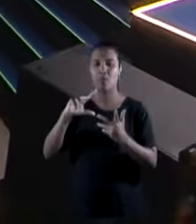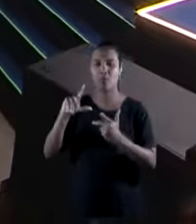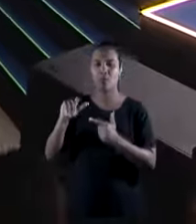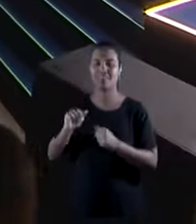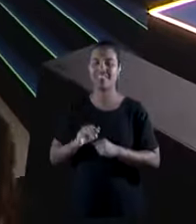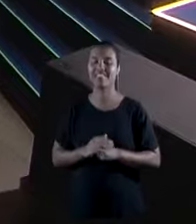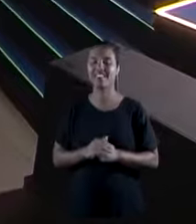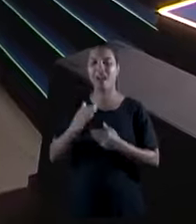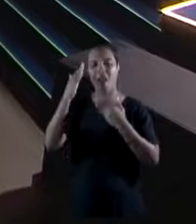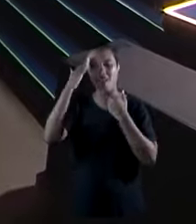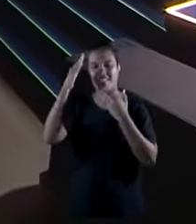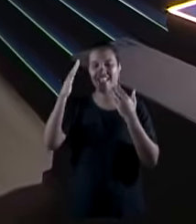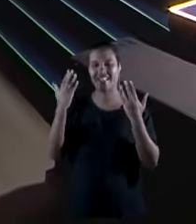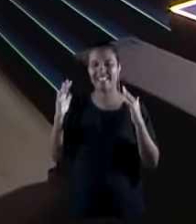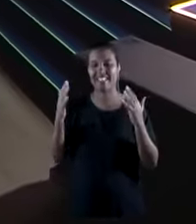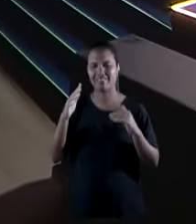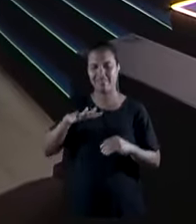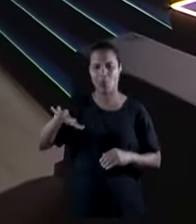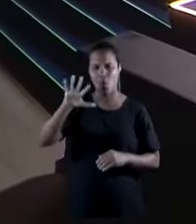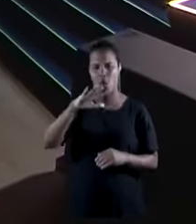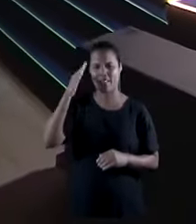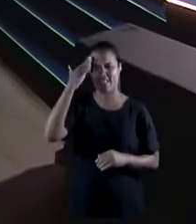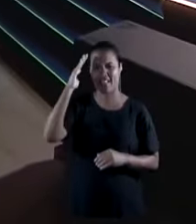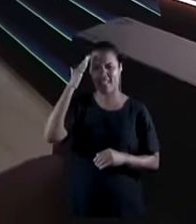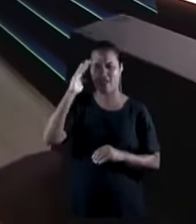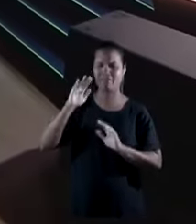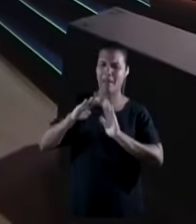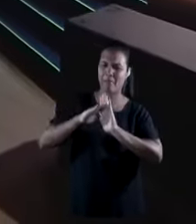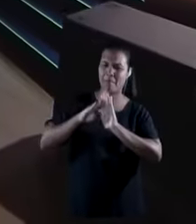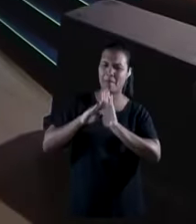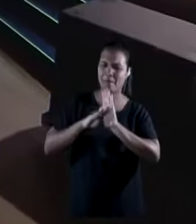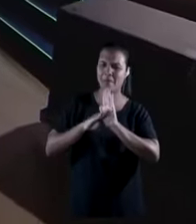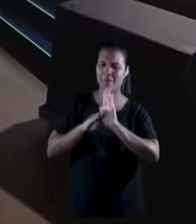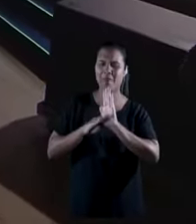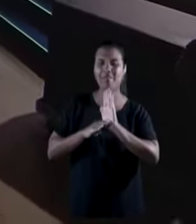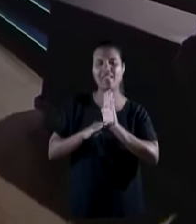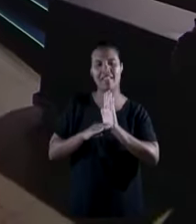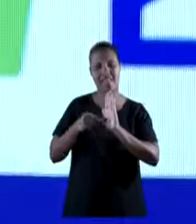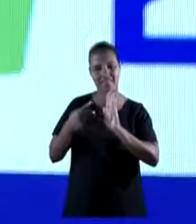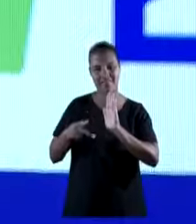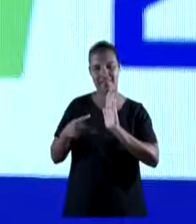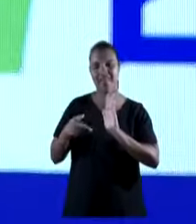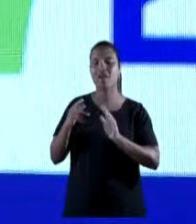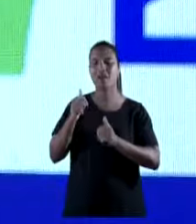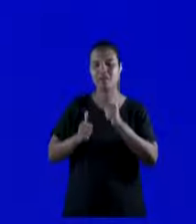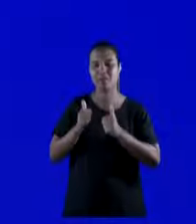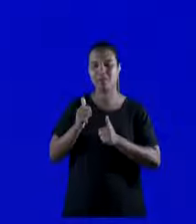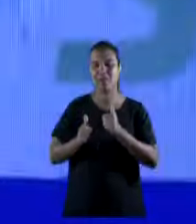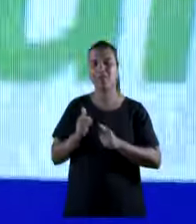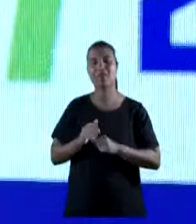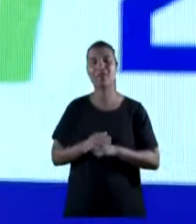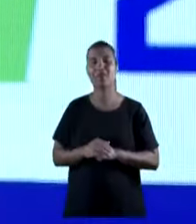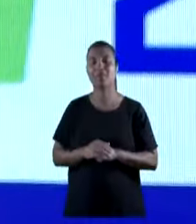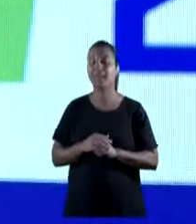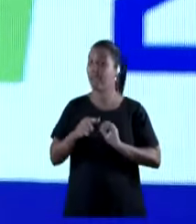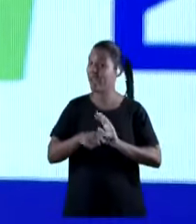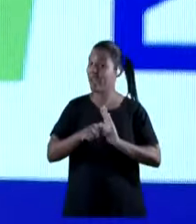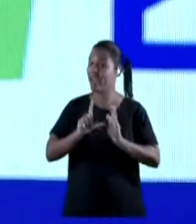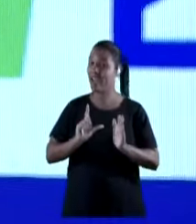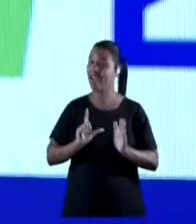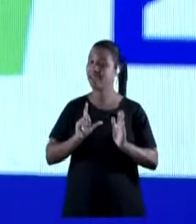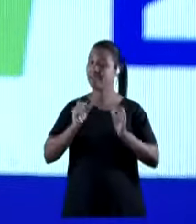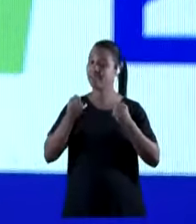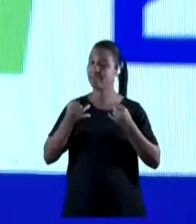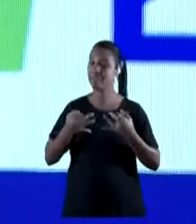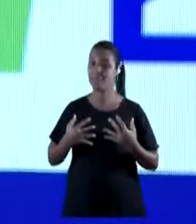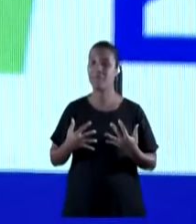Muito obrigada, Mauro. Vocês entenderam, né? A nossa enciclopédia aqui do futebol. E antes de começarmos a nossa festa, vamos ver um pouco